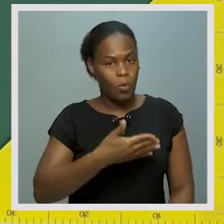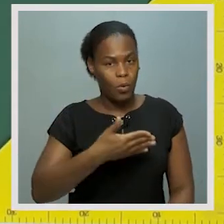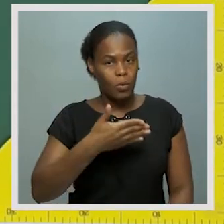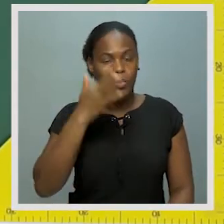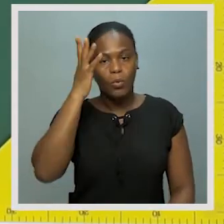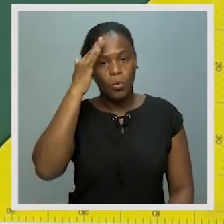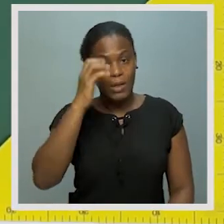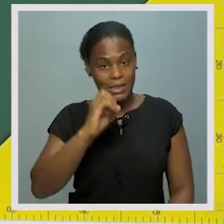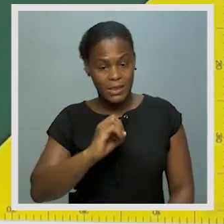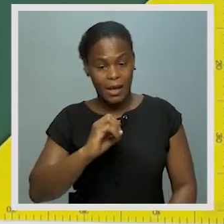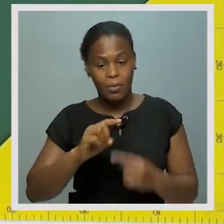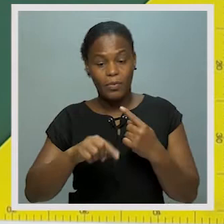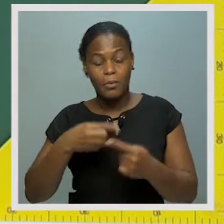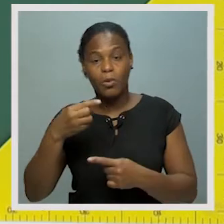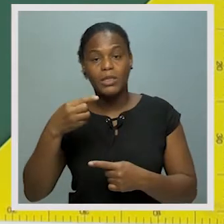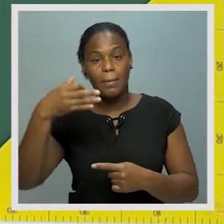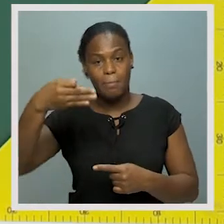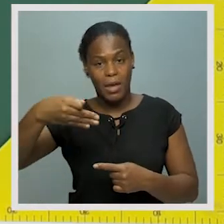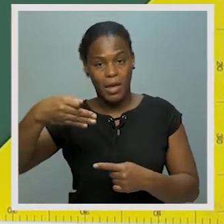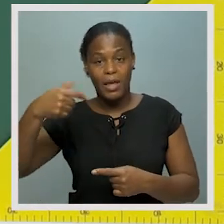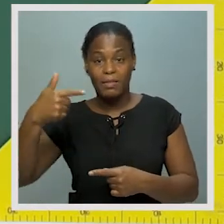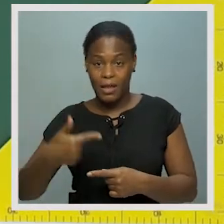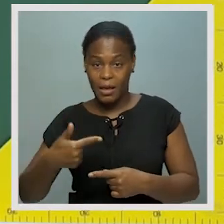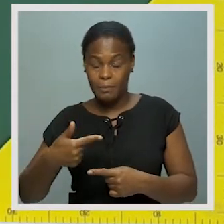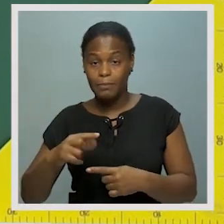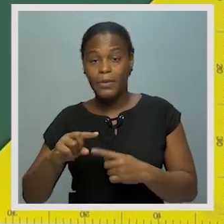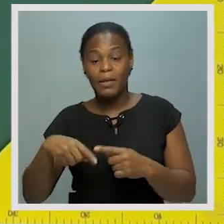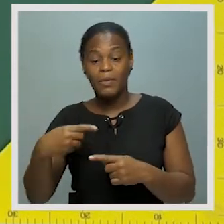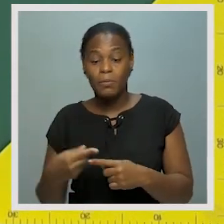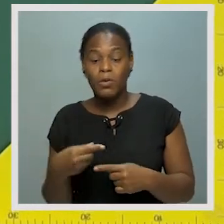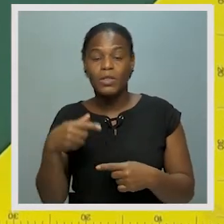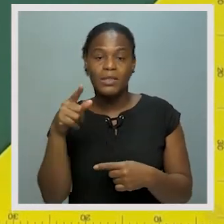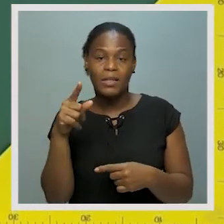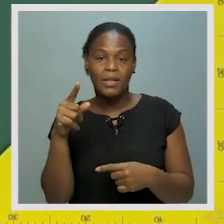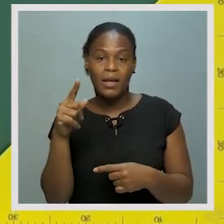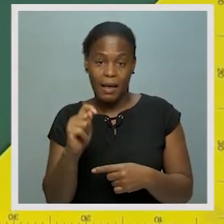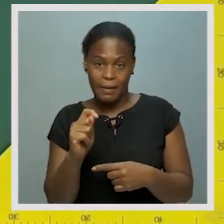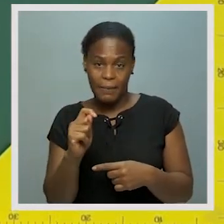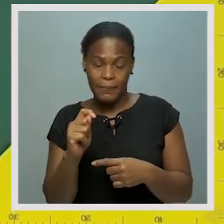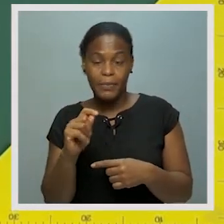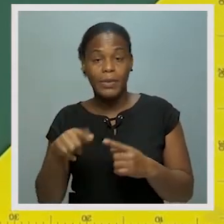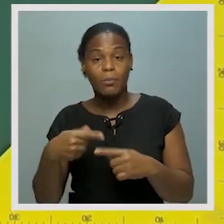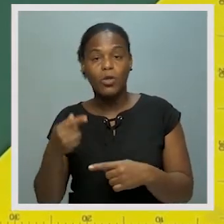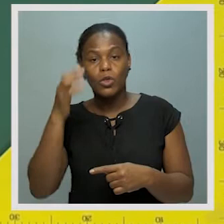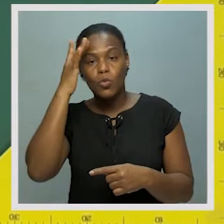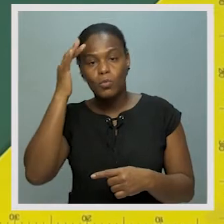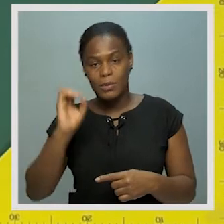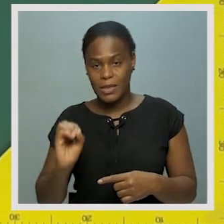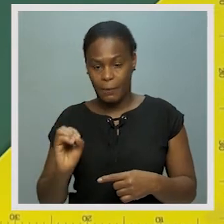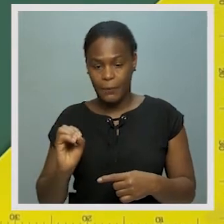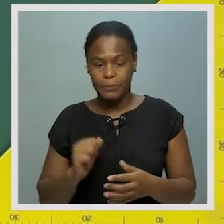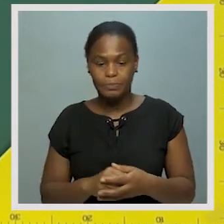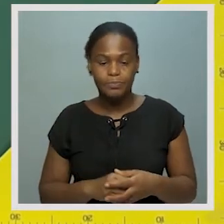1, número 0, depois as letras P e T e depois as letras E e também o